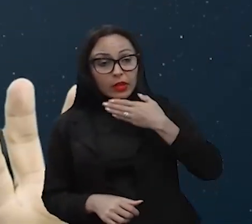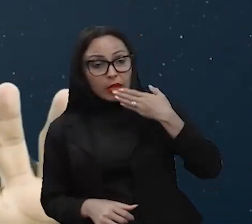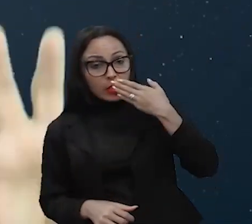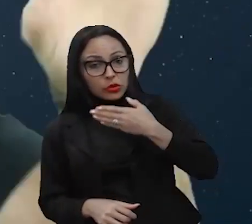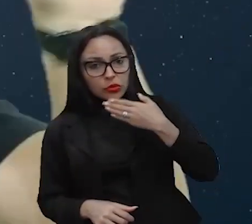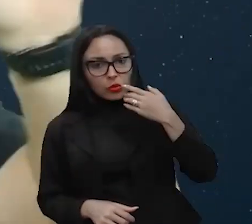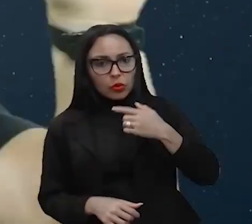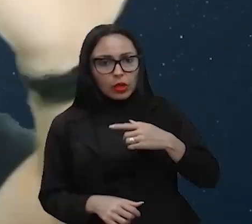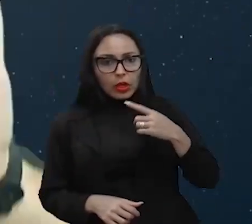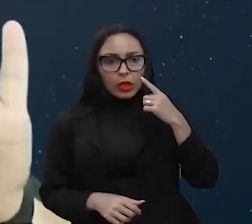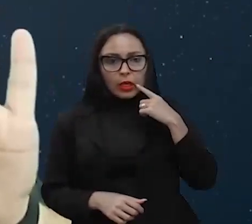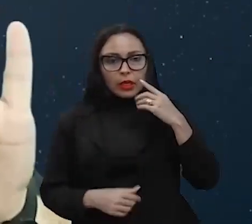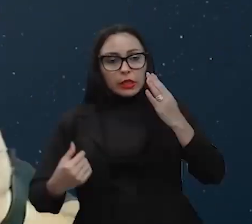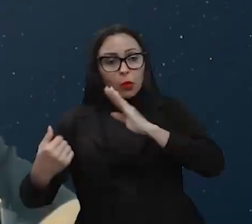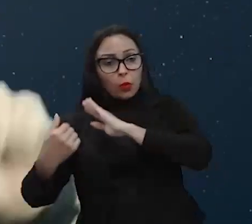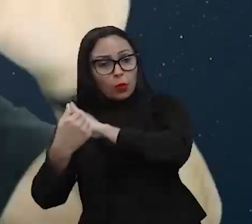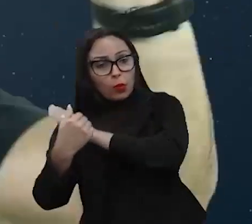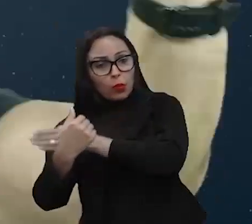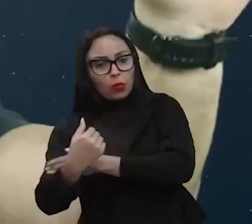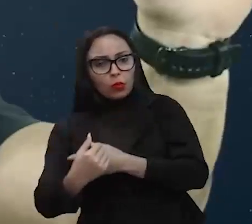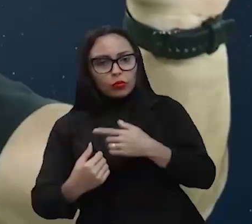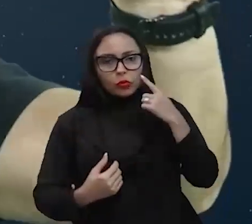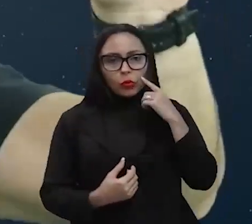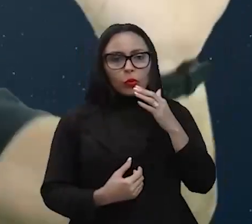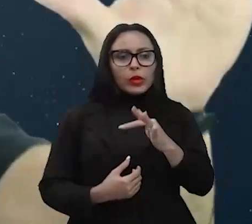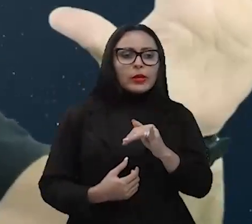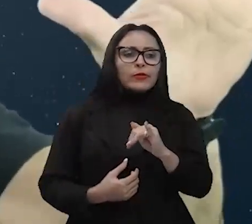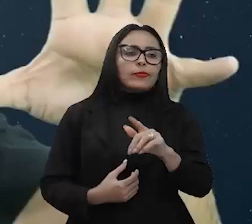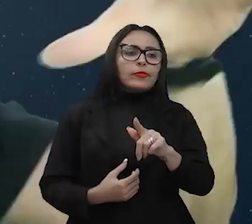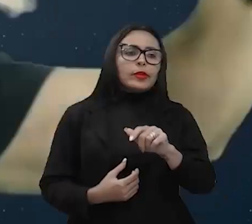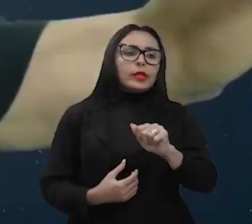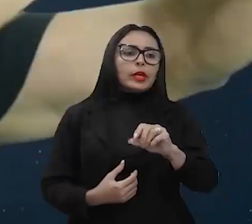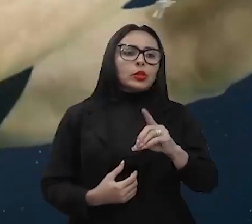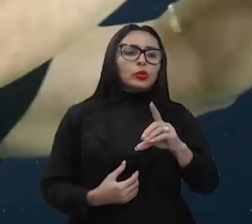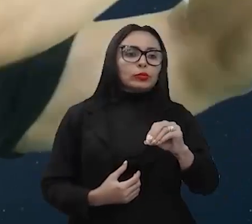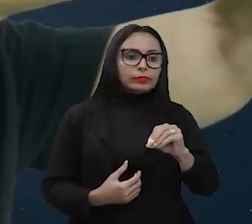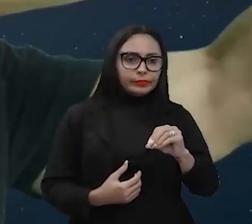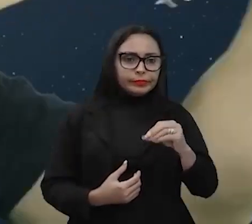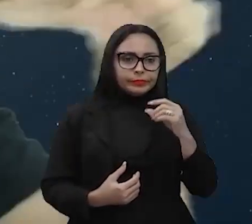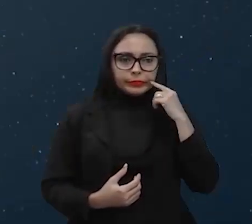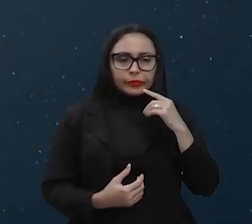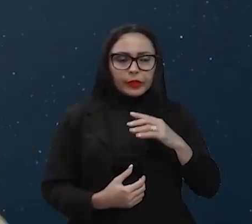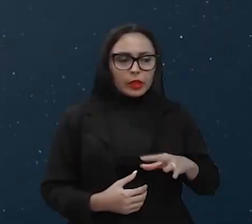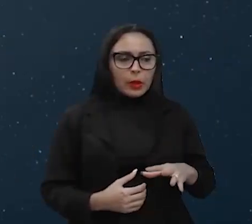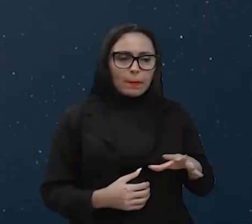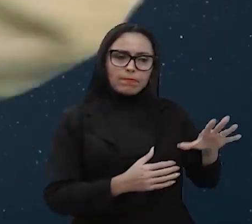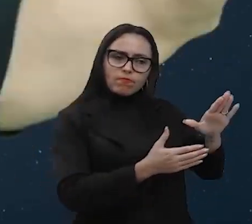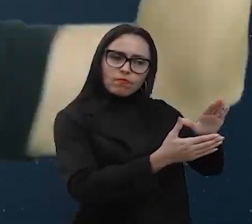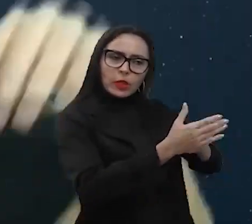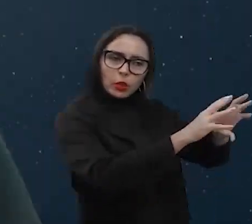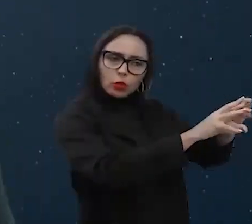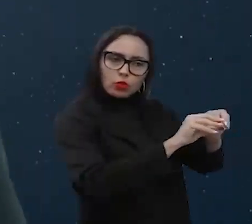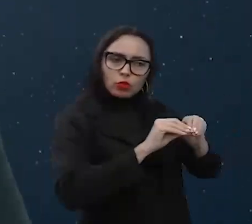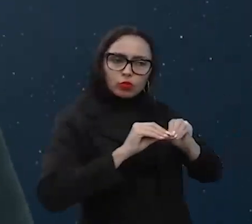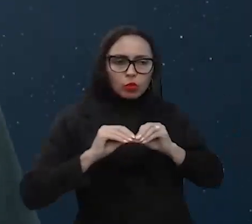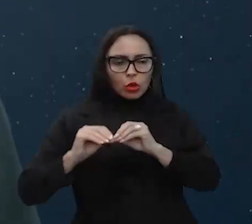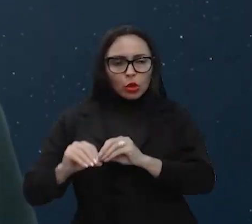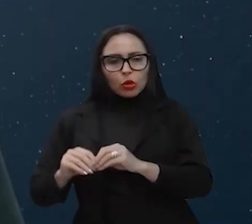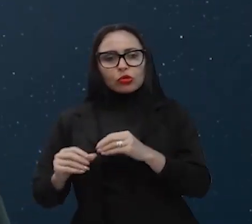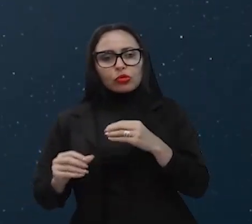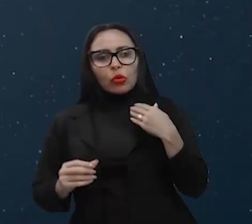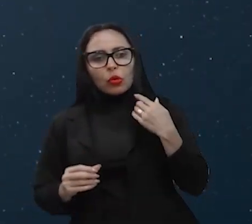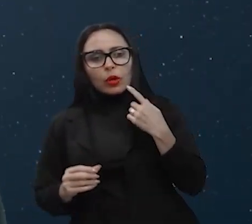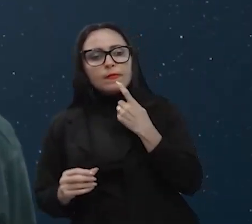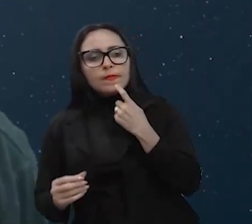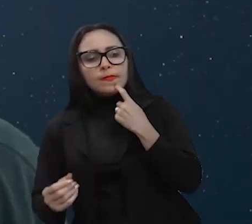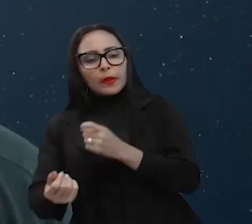viu? As principais reservas de açúcar é músculo e fígado. Eu tiro dessas partes, jogo no sangue e o corpo distribui.